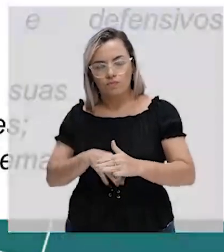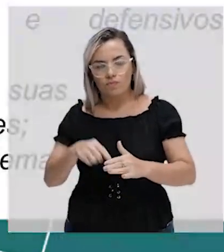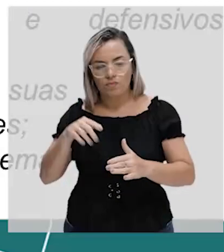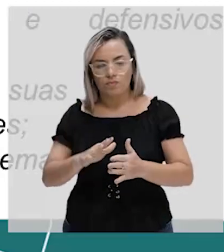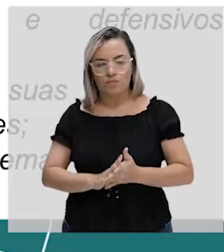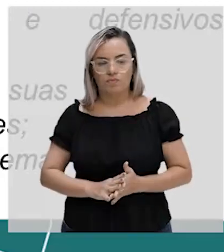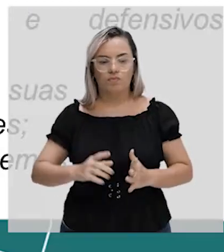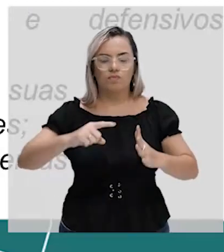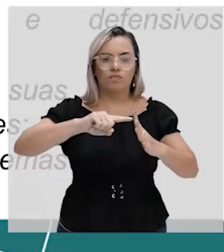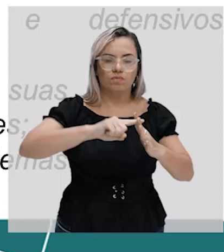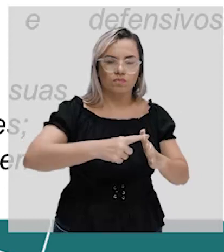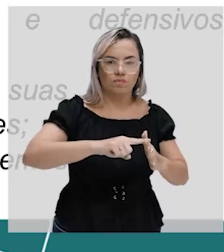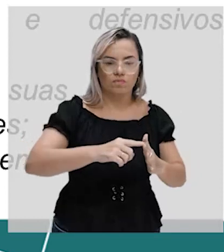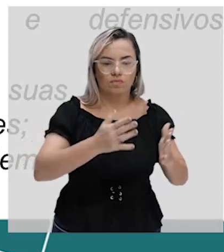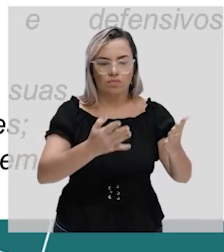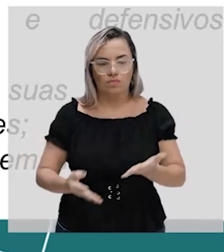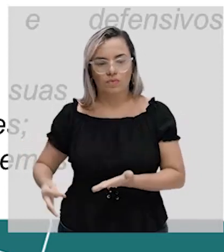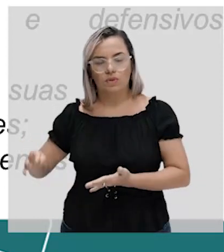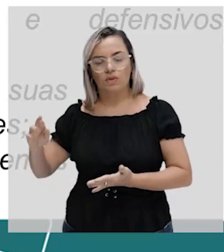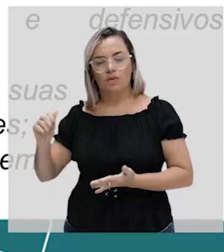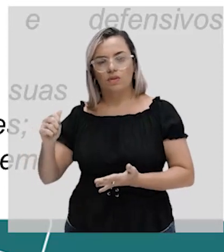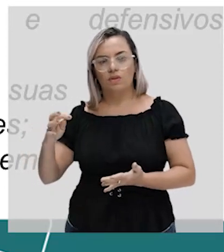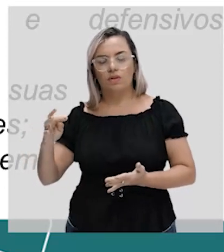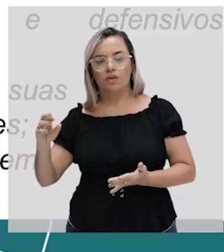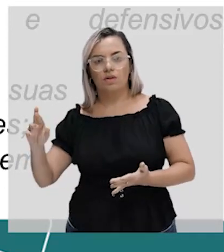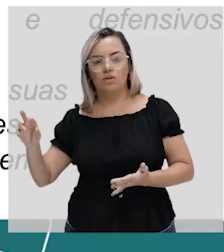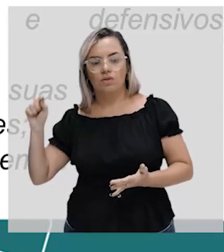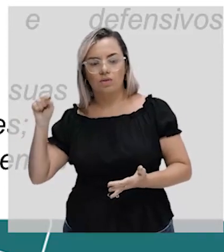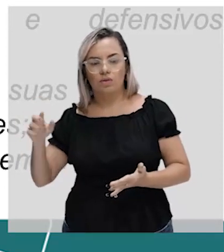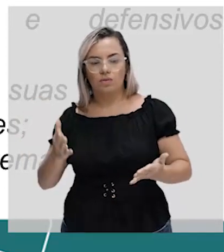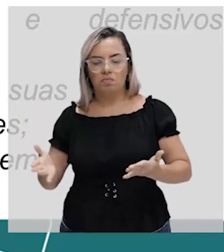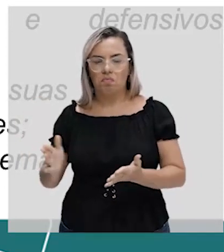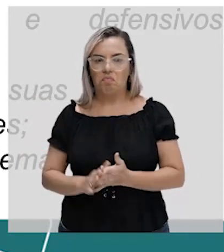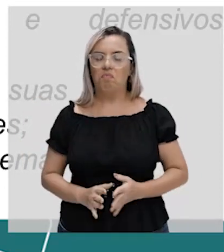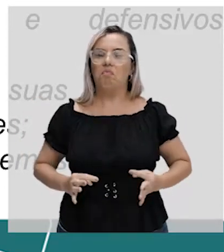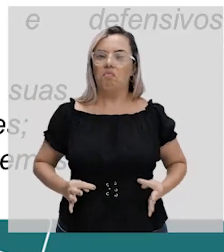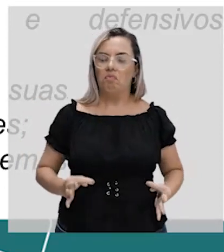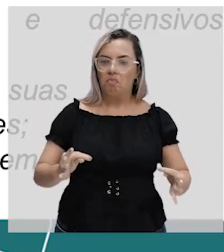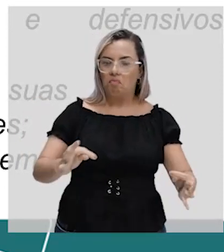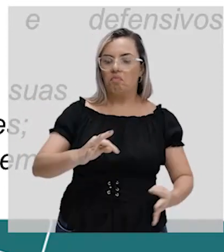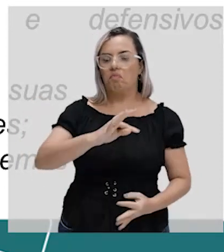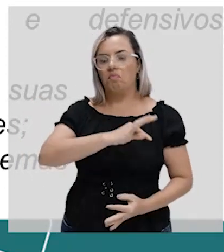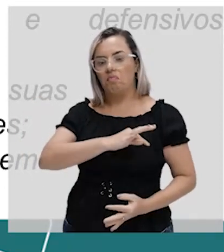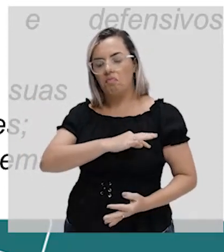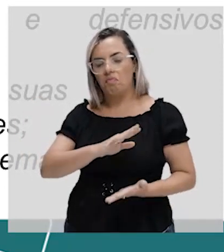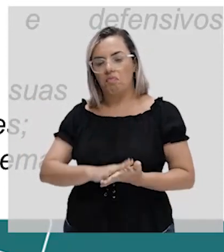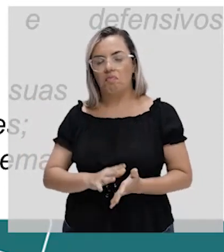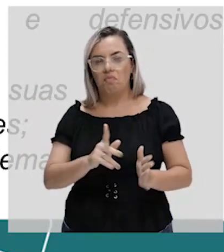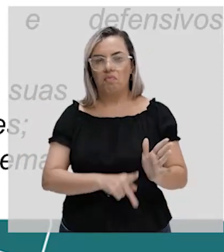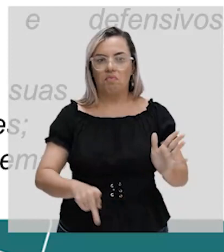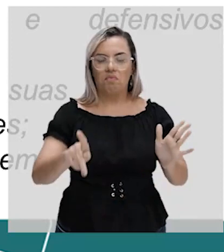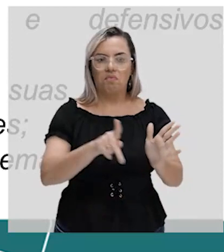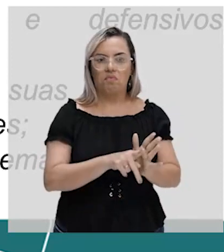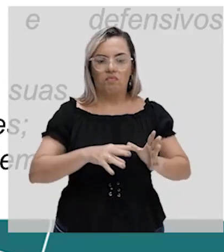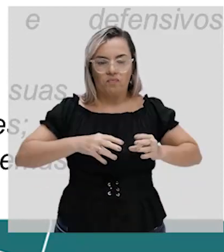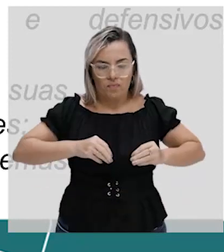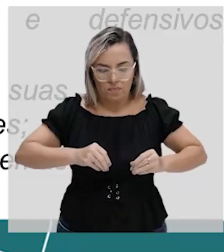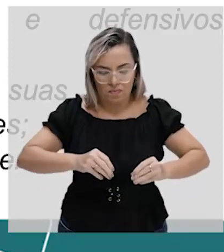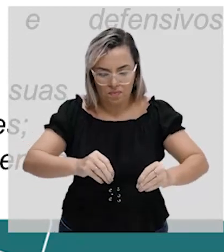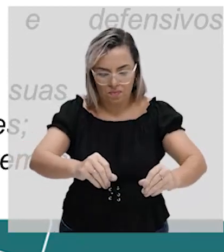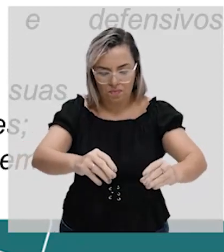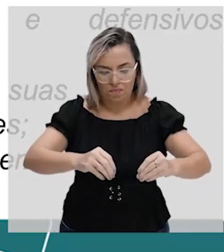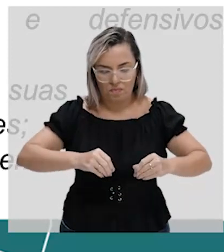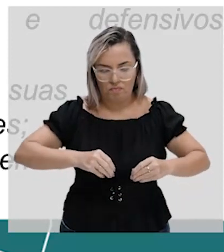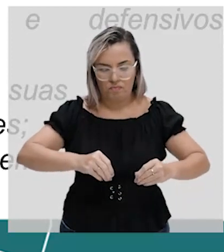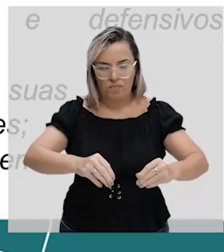alta mecanização. Tratores, por exemplo, de ponta, né, nós vamos perceber aí também, né, o próprio solo ele vai ser